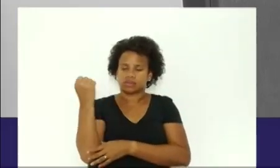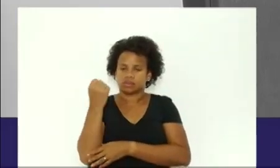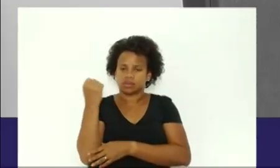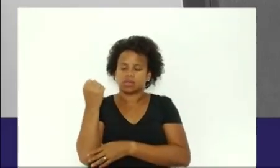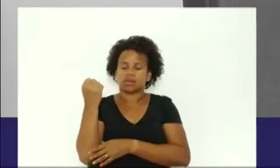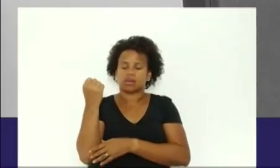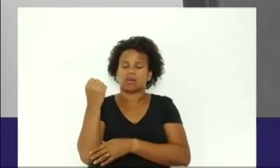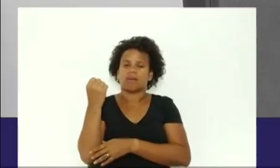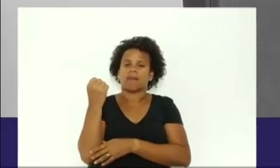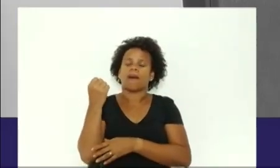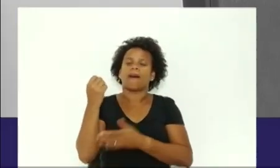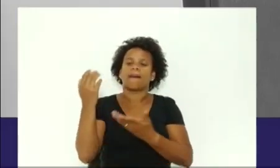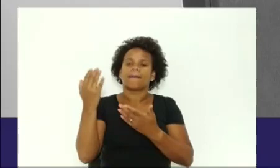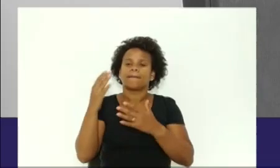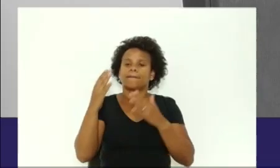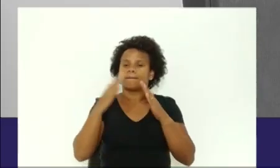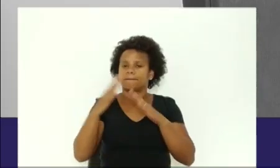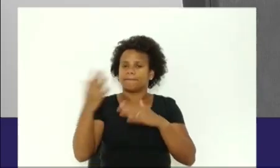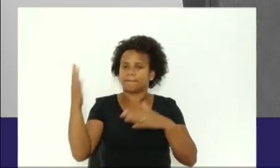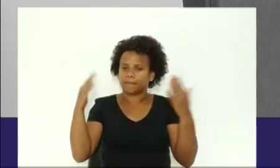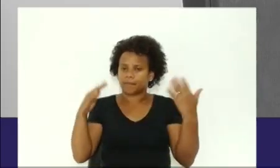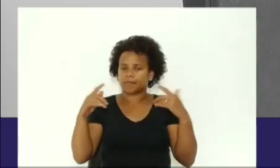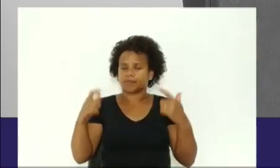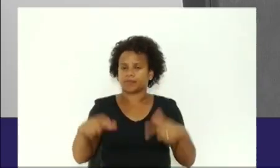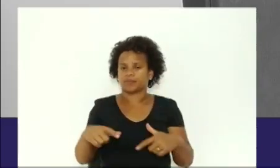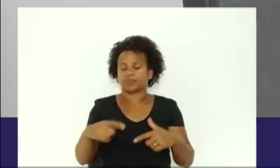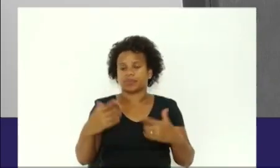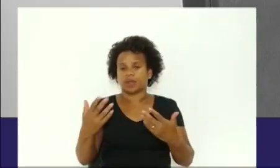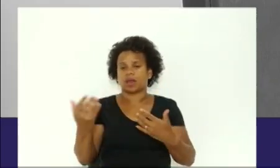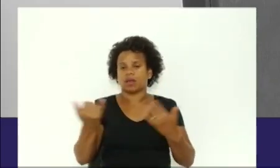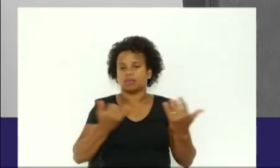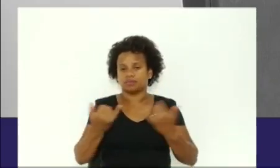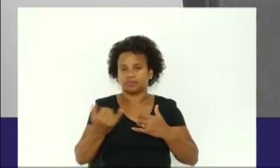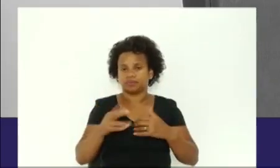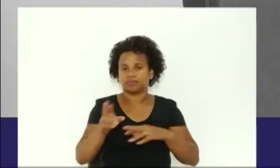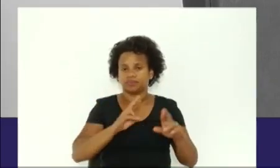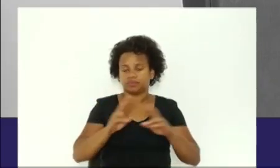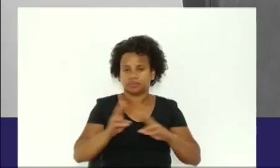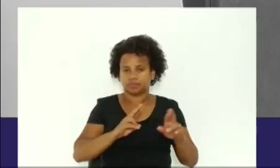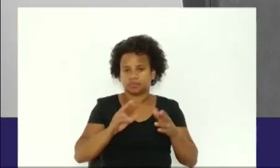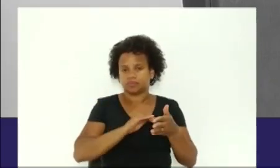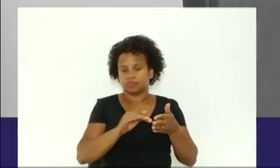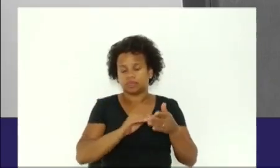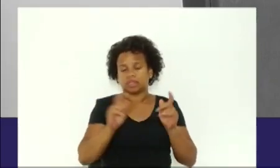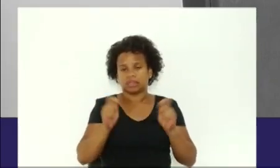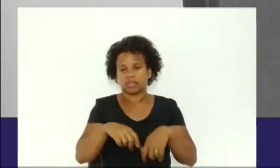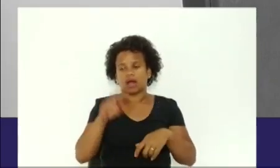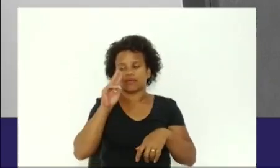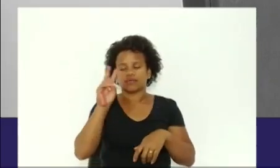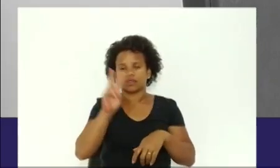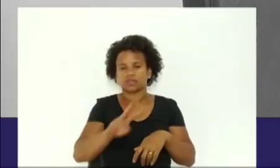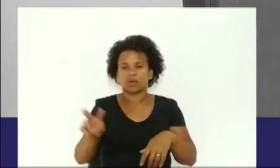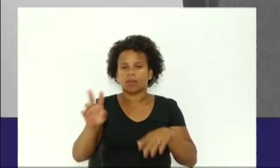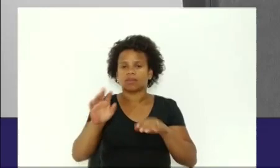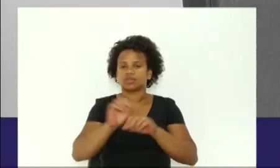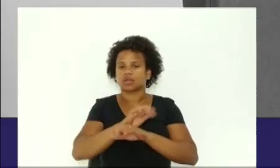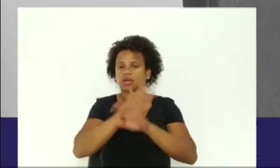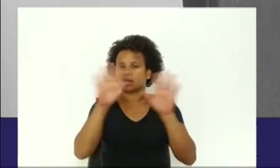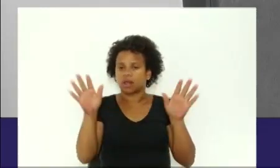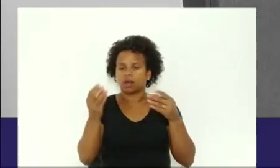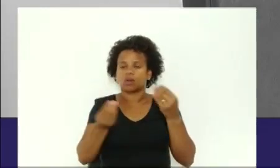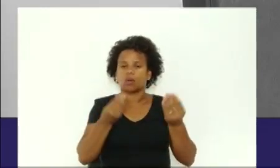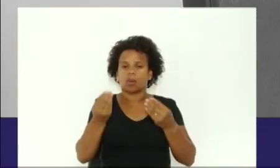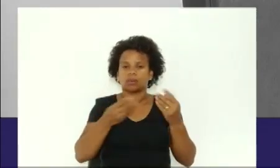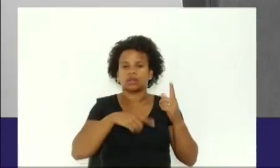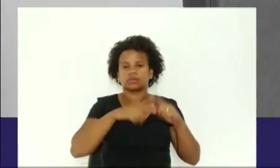assim, com base nas respostas fornecidas pela Secretaria, é possível ter uma visão mais clara sobre o estado atual dos